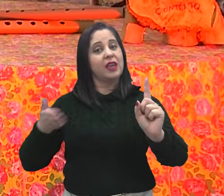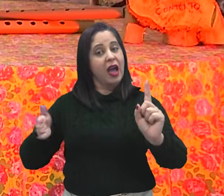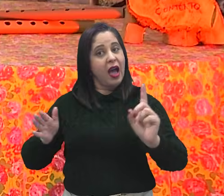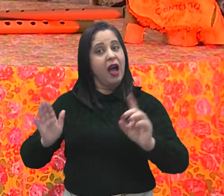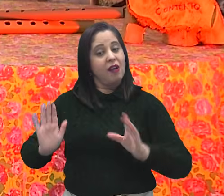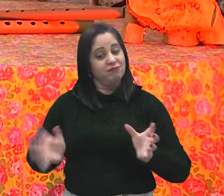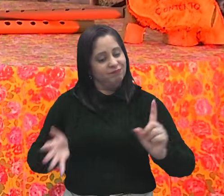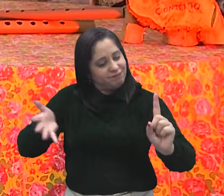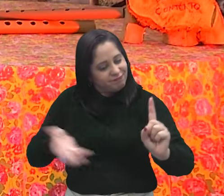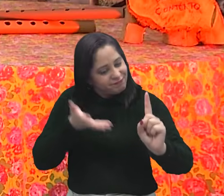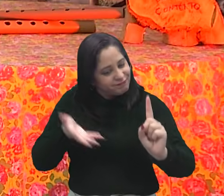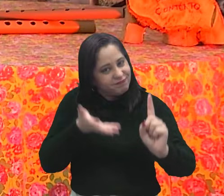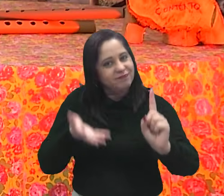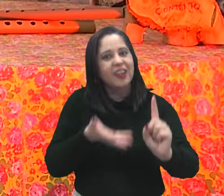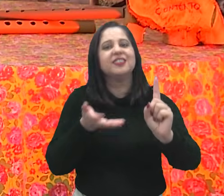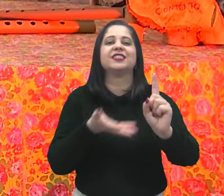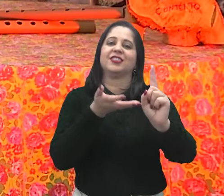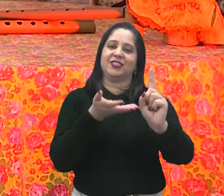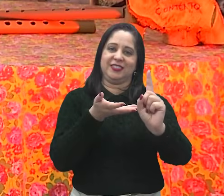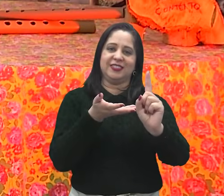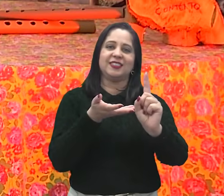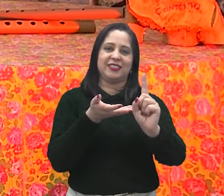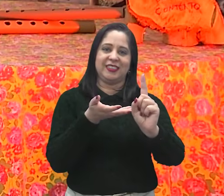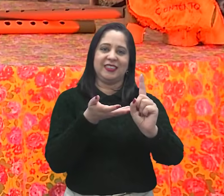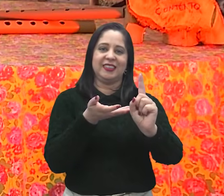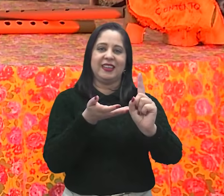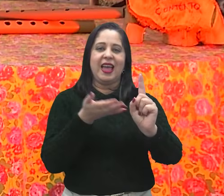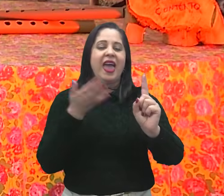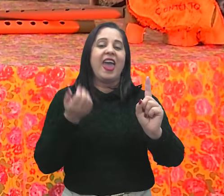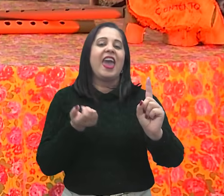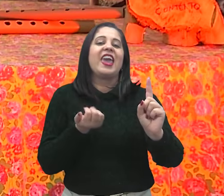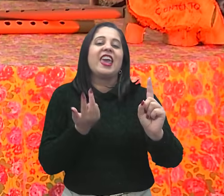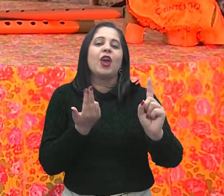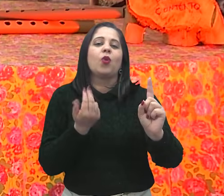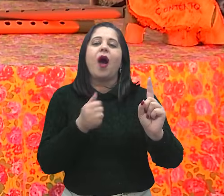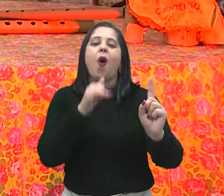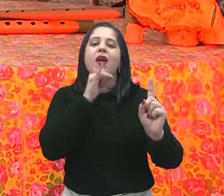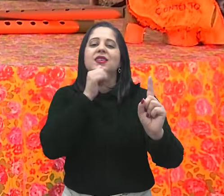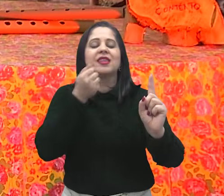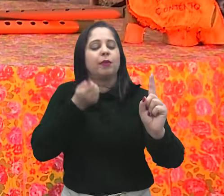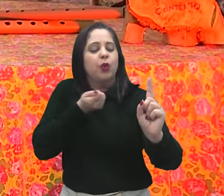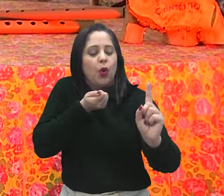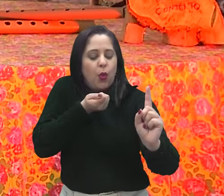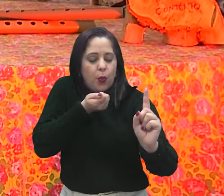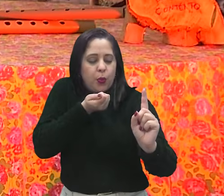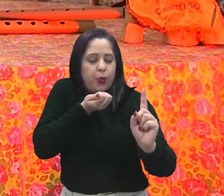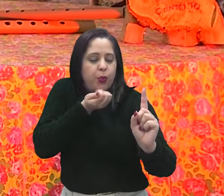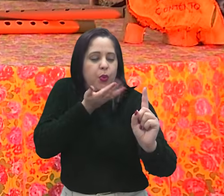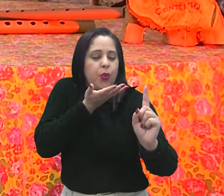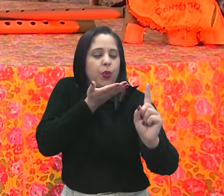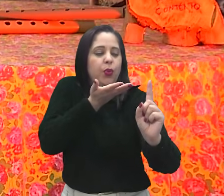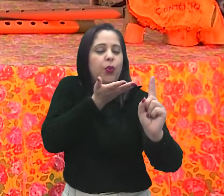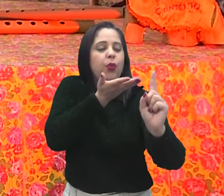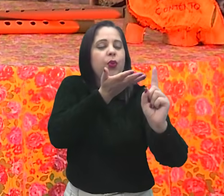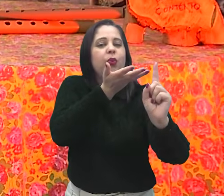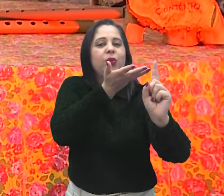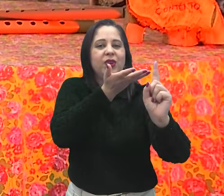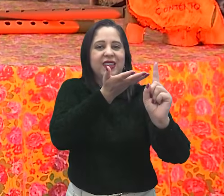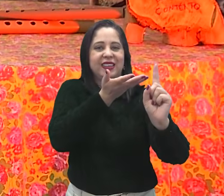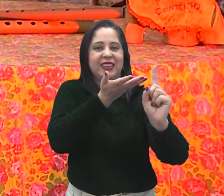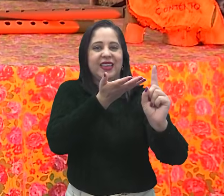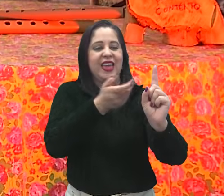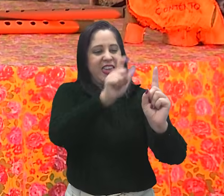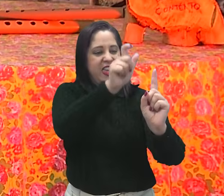né? Soprando, né, esse saber da pessoa para que ela se potencialize